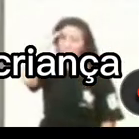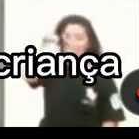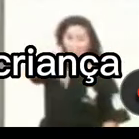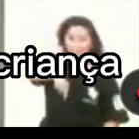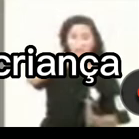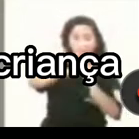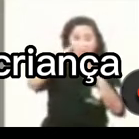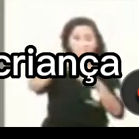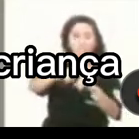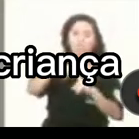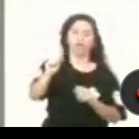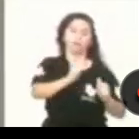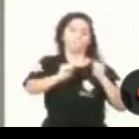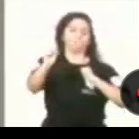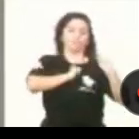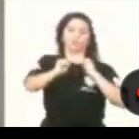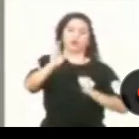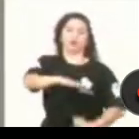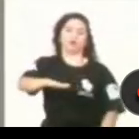é apaixonada por criança.